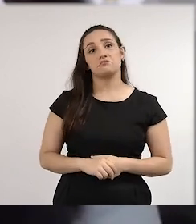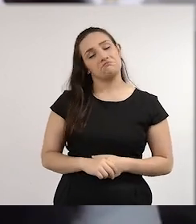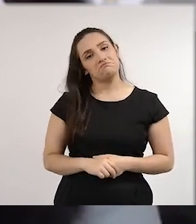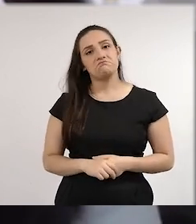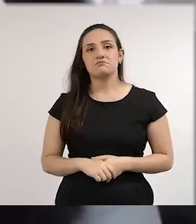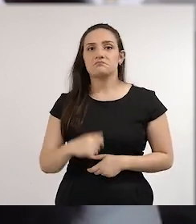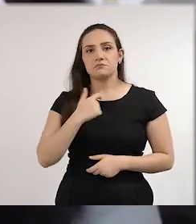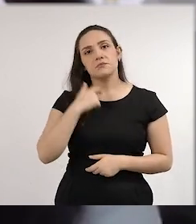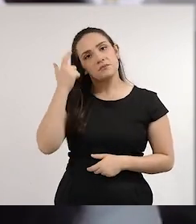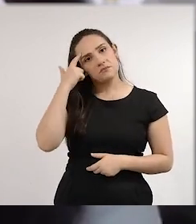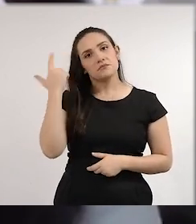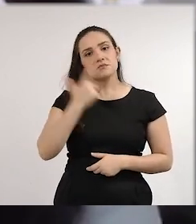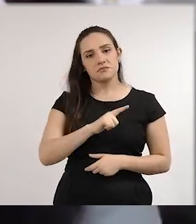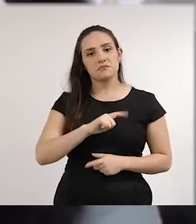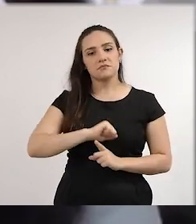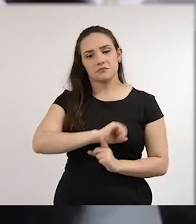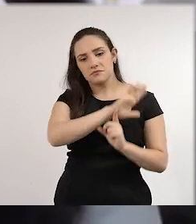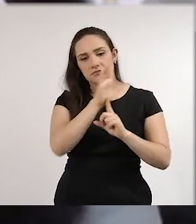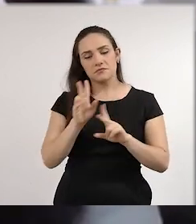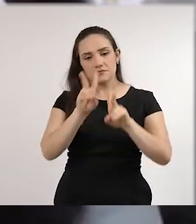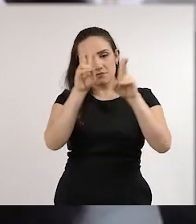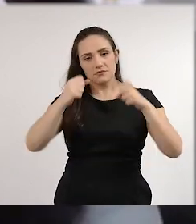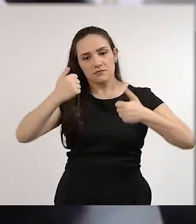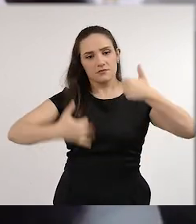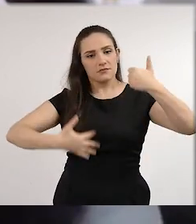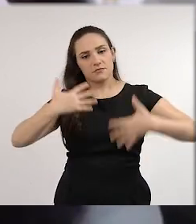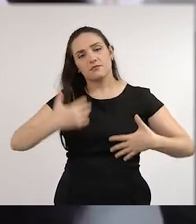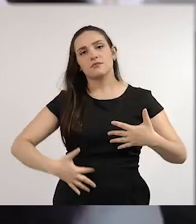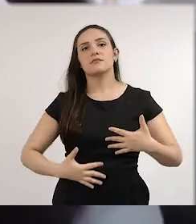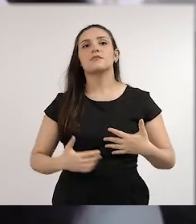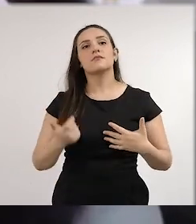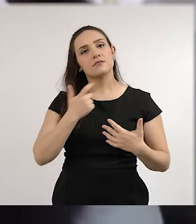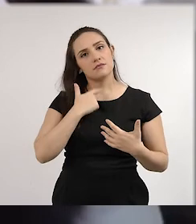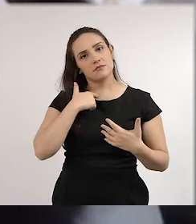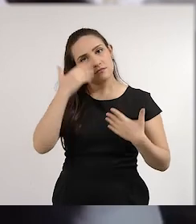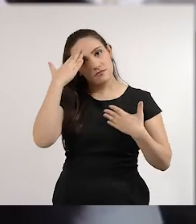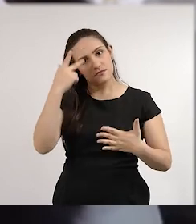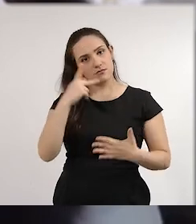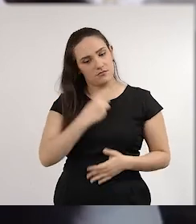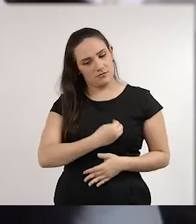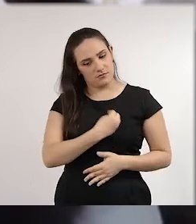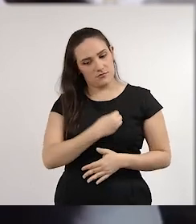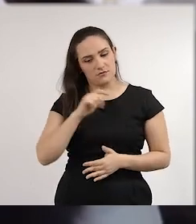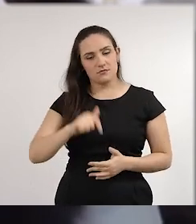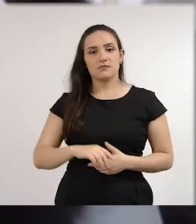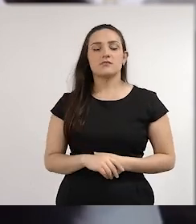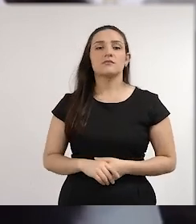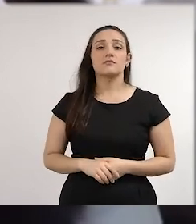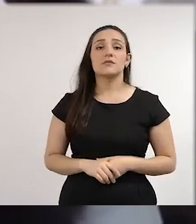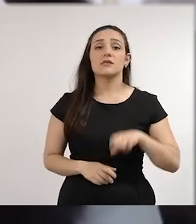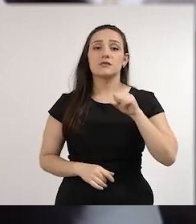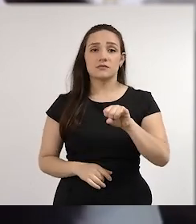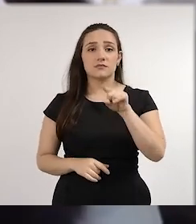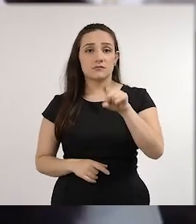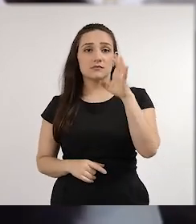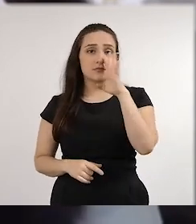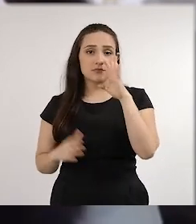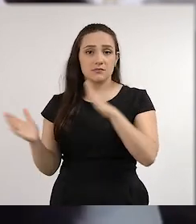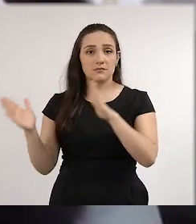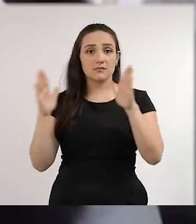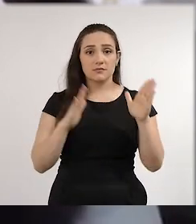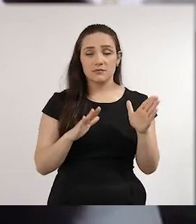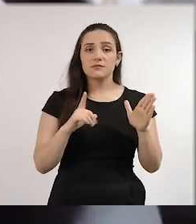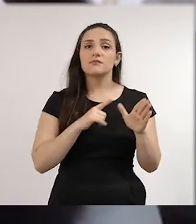nós conseguimos contemplar vários temas aqui hoje. Eu agradeço muito a sua participação, a você que nos assiste. Foram